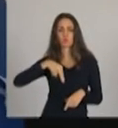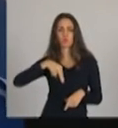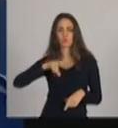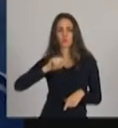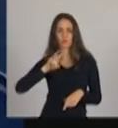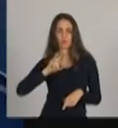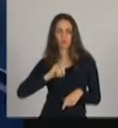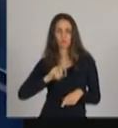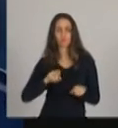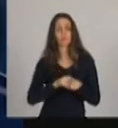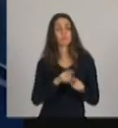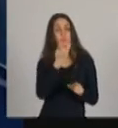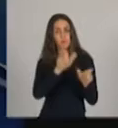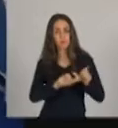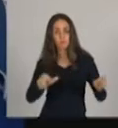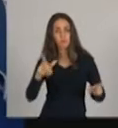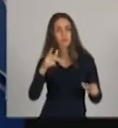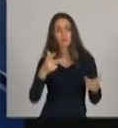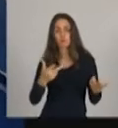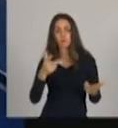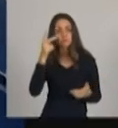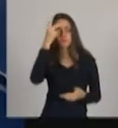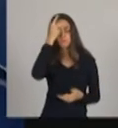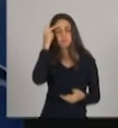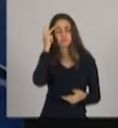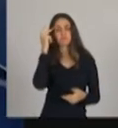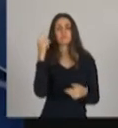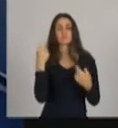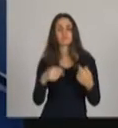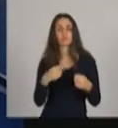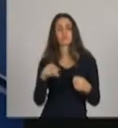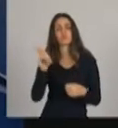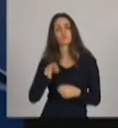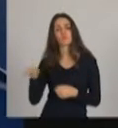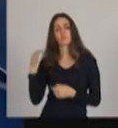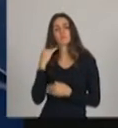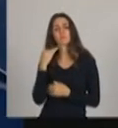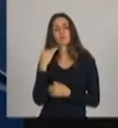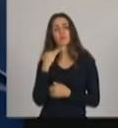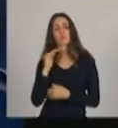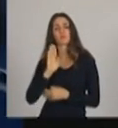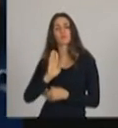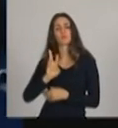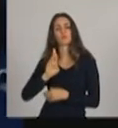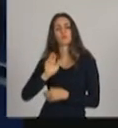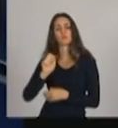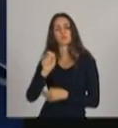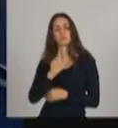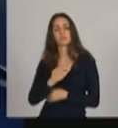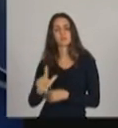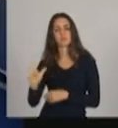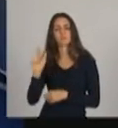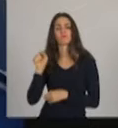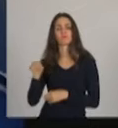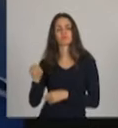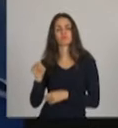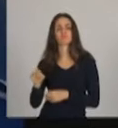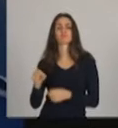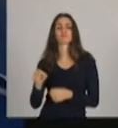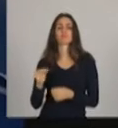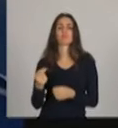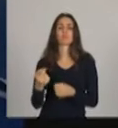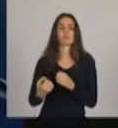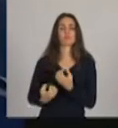físicas que servem muito do Banco do Brasil possam ter essa volta como uma reivindicação